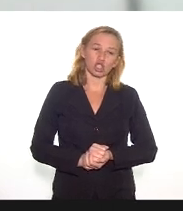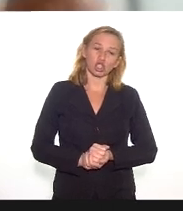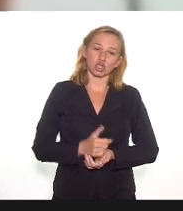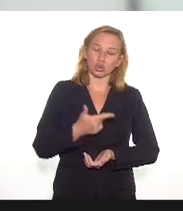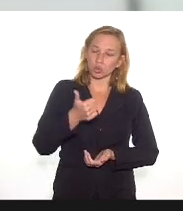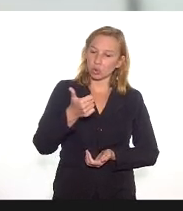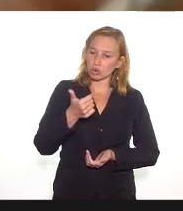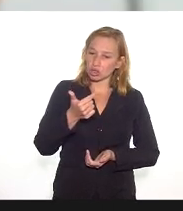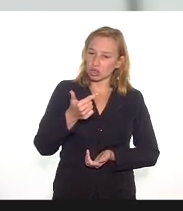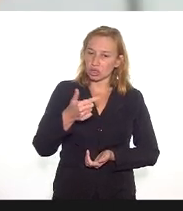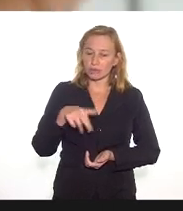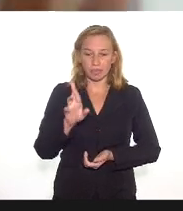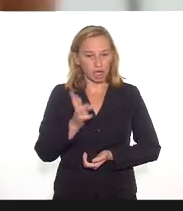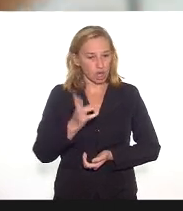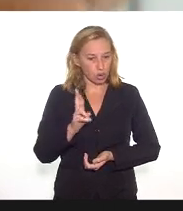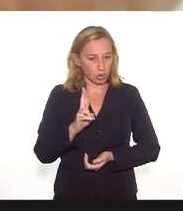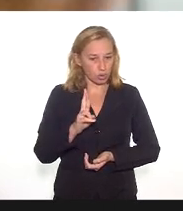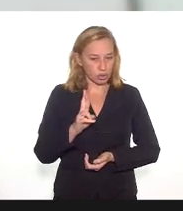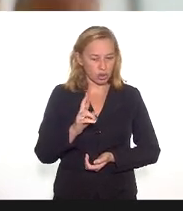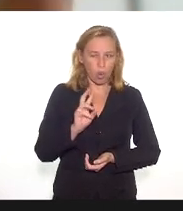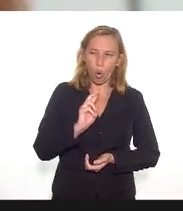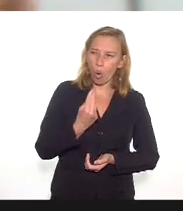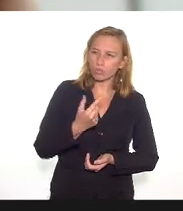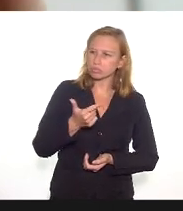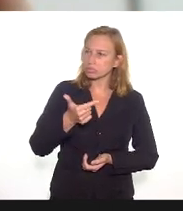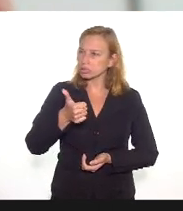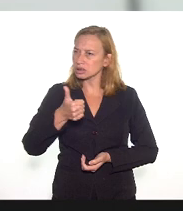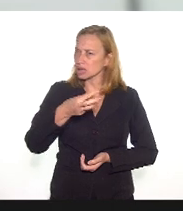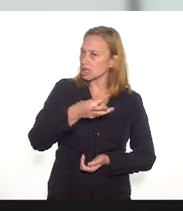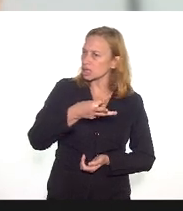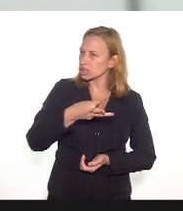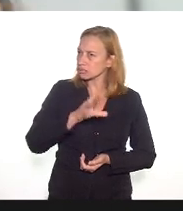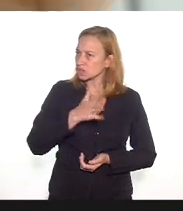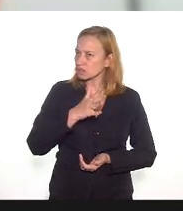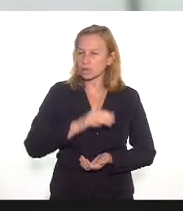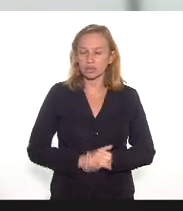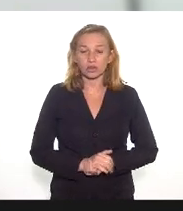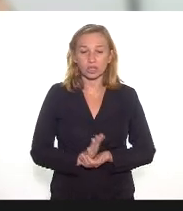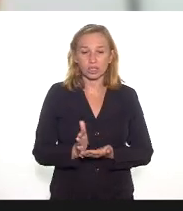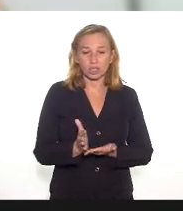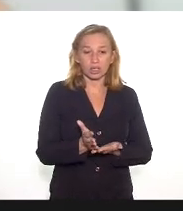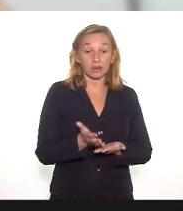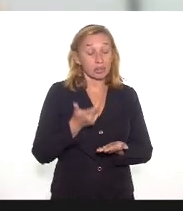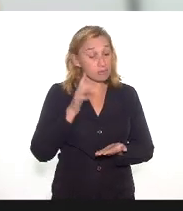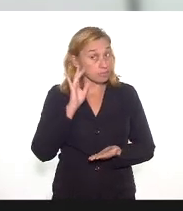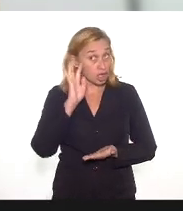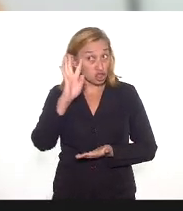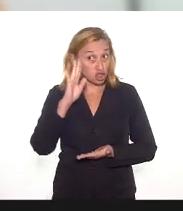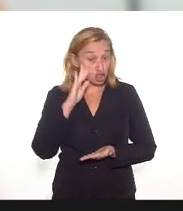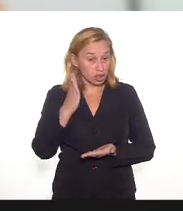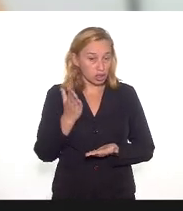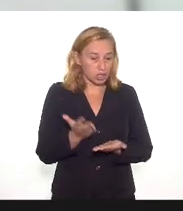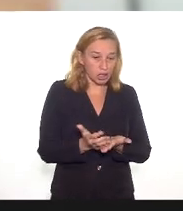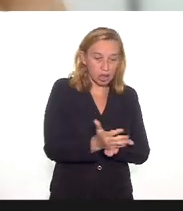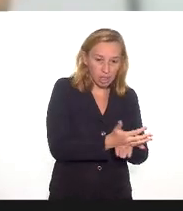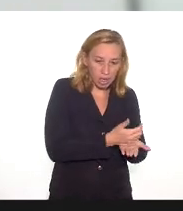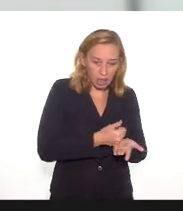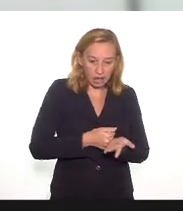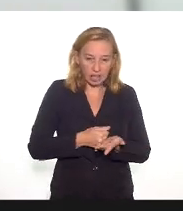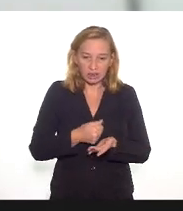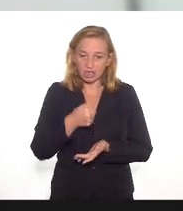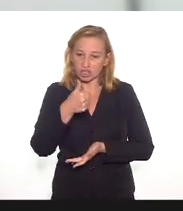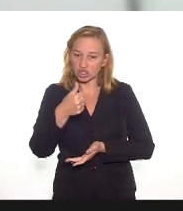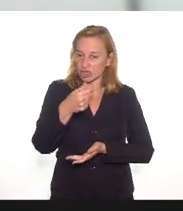no orçamento. Se não for 12, é 13, é perto disso. Imagine que arrecade, deputado Valdec,